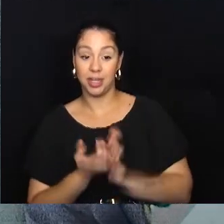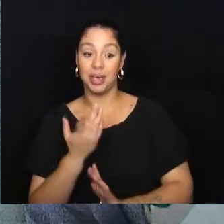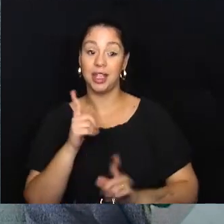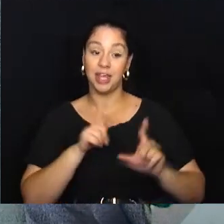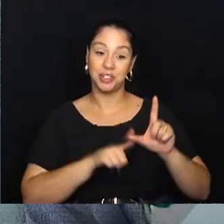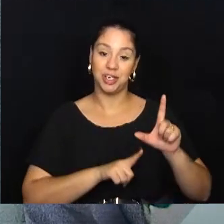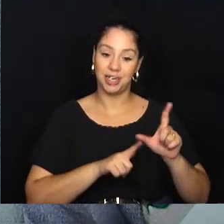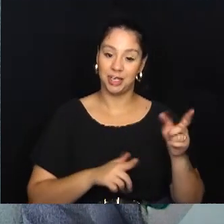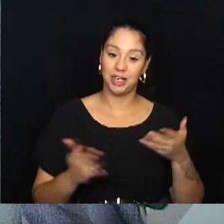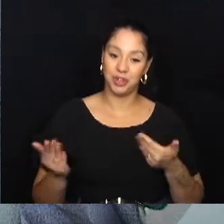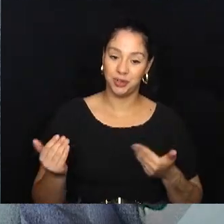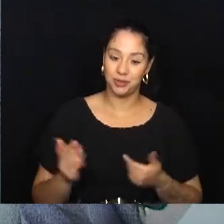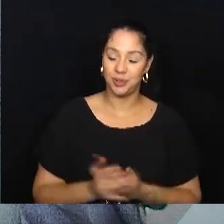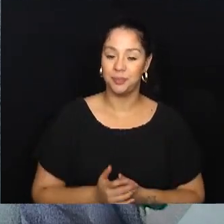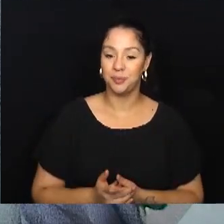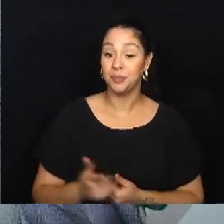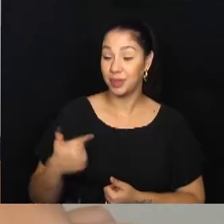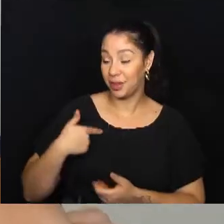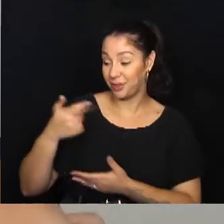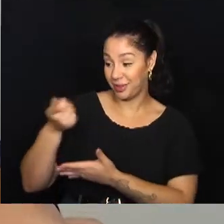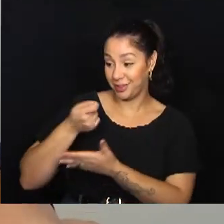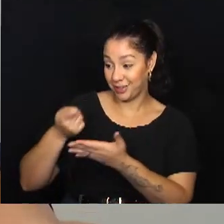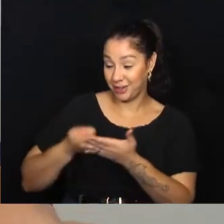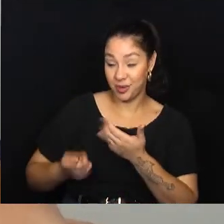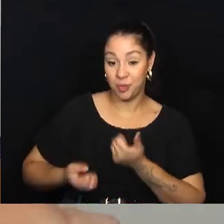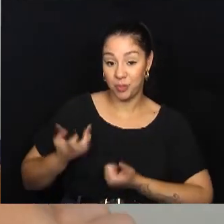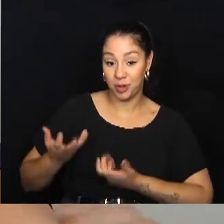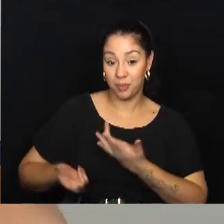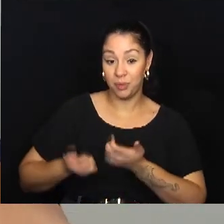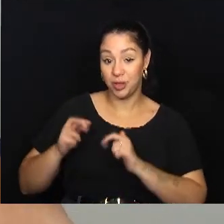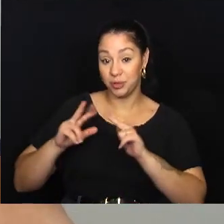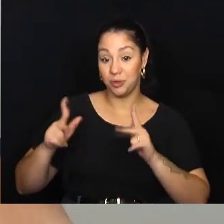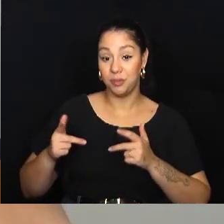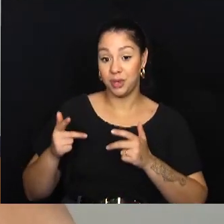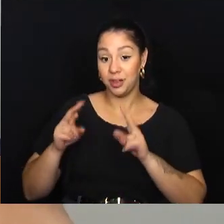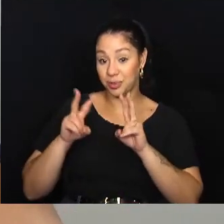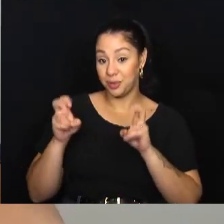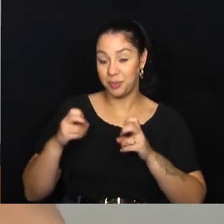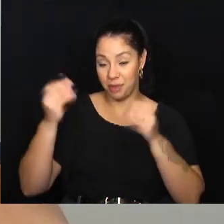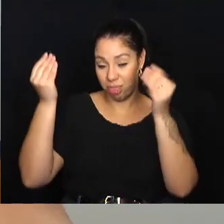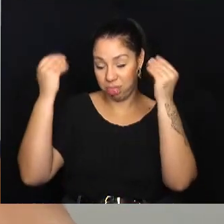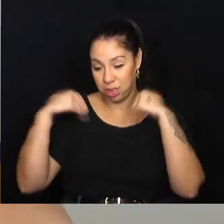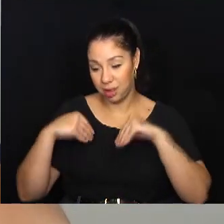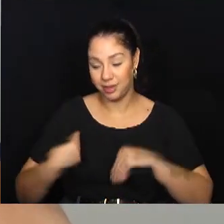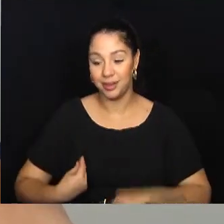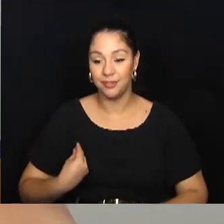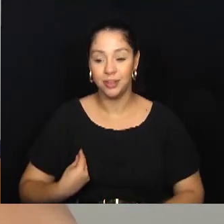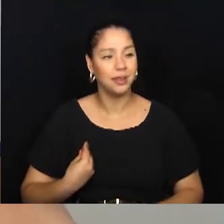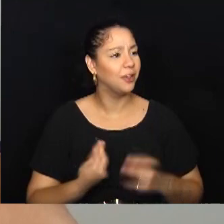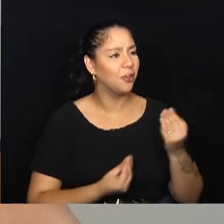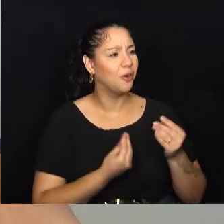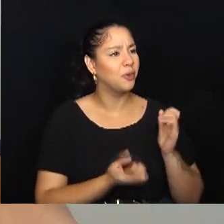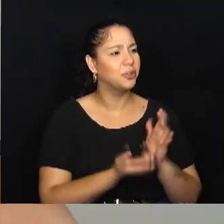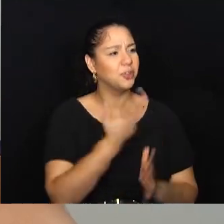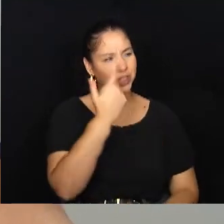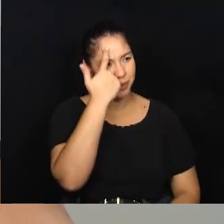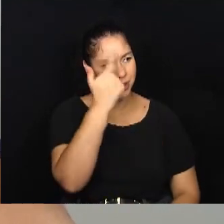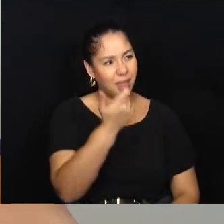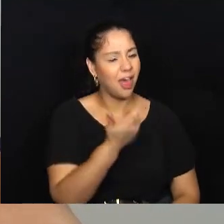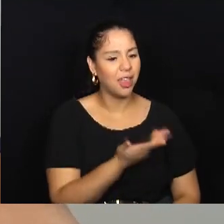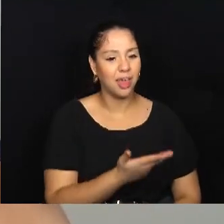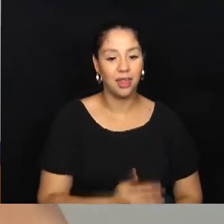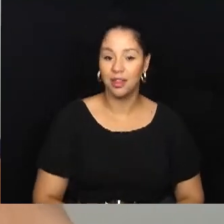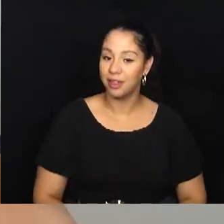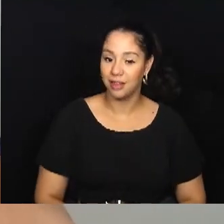escrita criativa do projeto Letra Jovem. Eu estou escrevendo um poema sobre os fracassos da vida. Como que surgiu